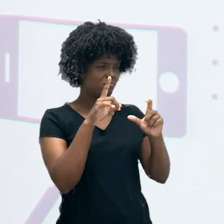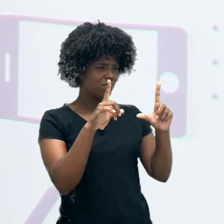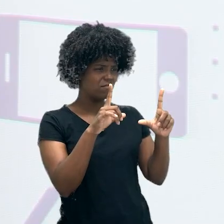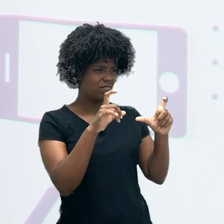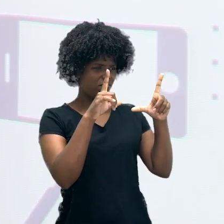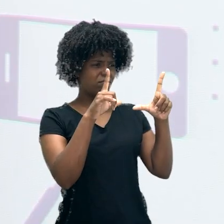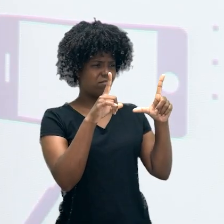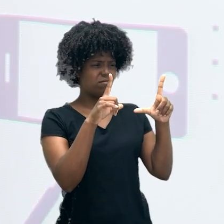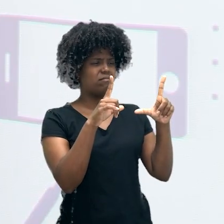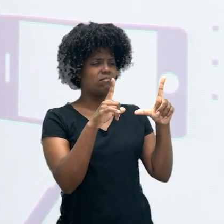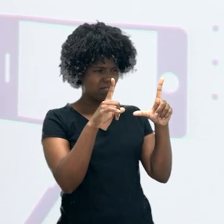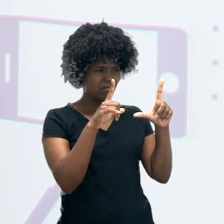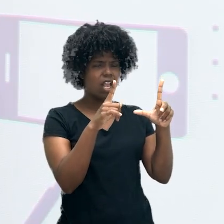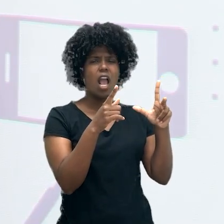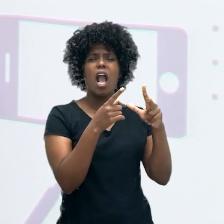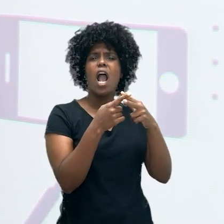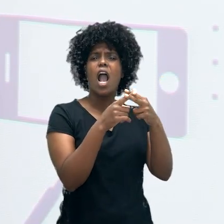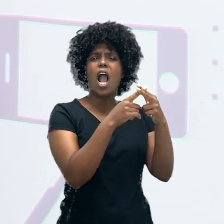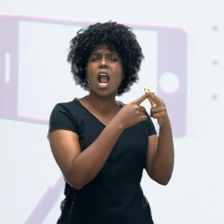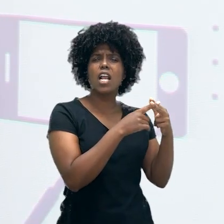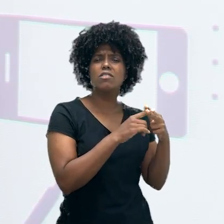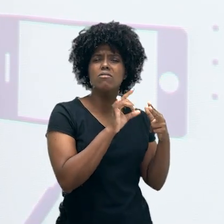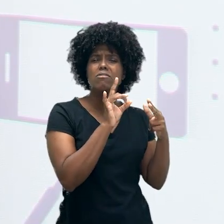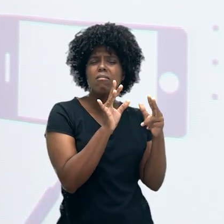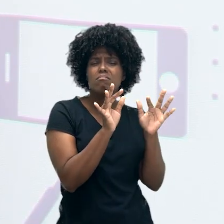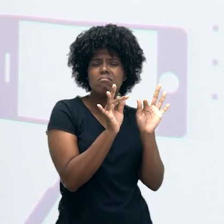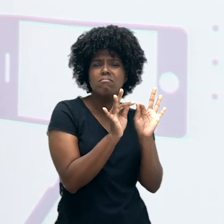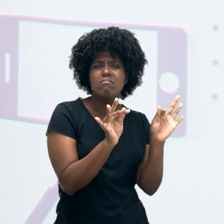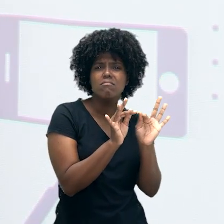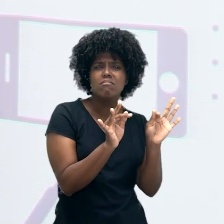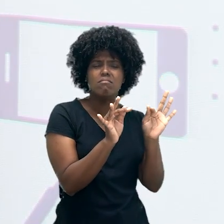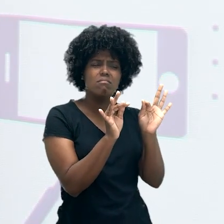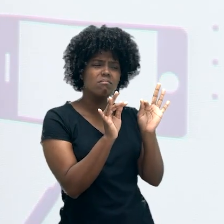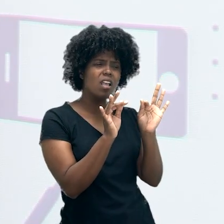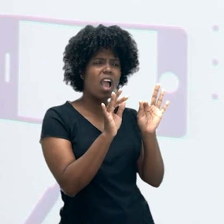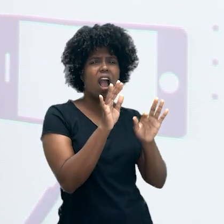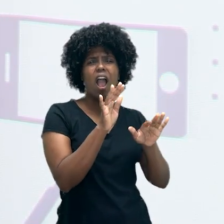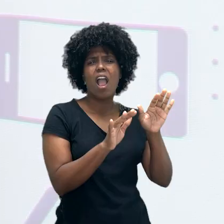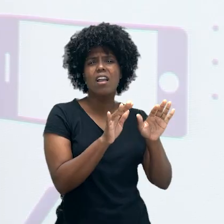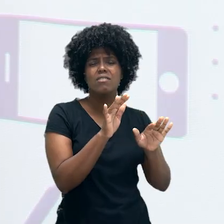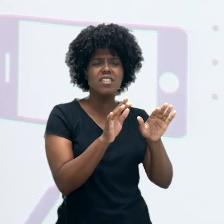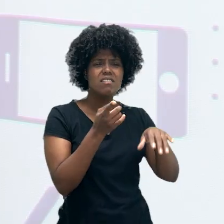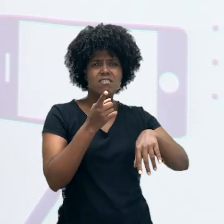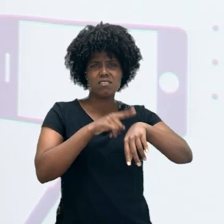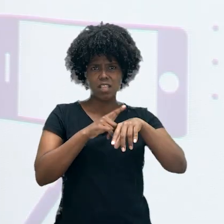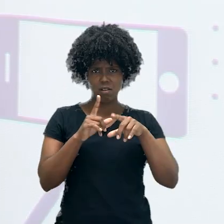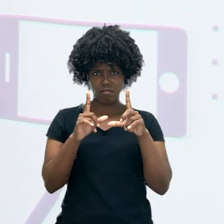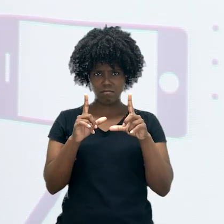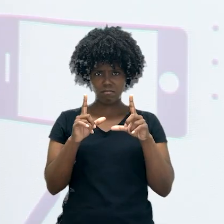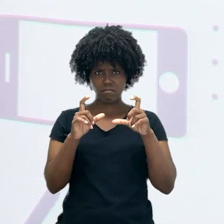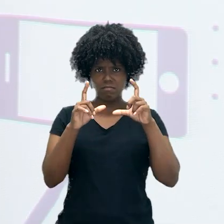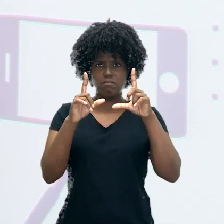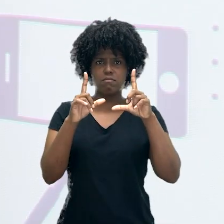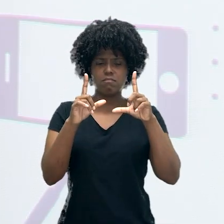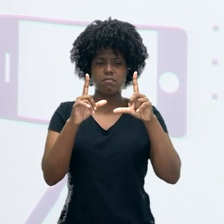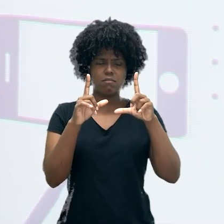as imagens. A edição entra para retocar, para corrigir. Às vezes, na hora que a gente tira uma